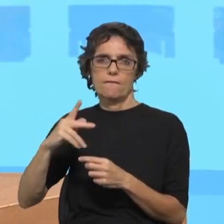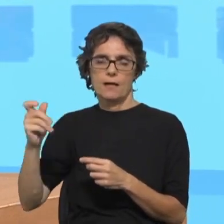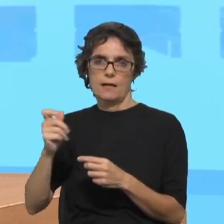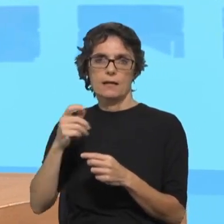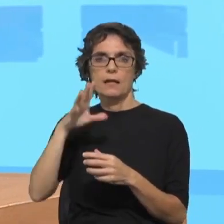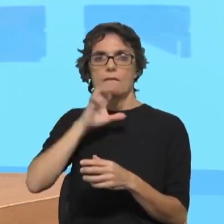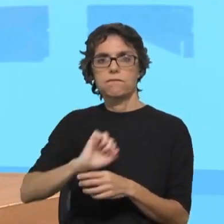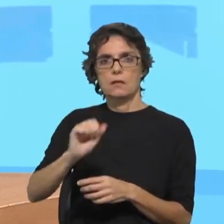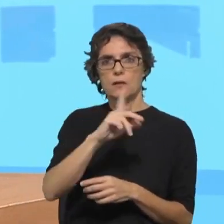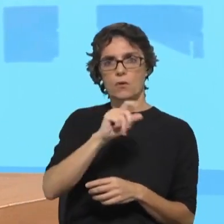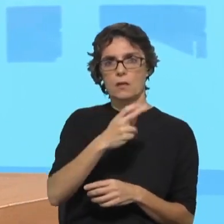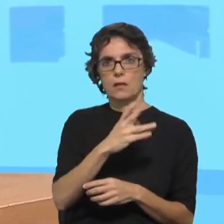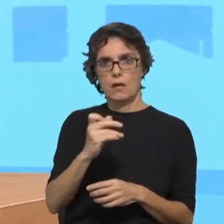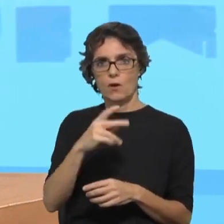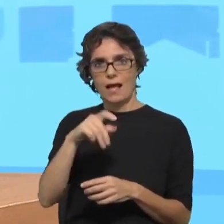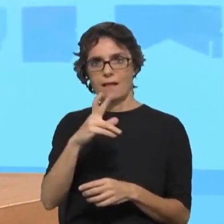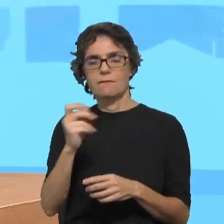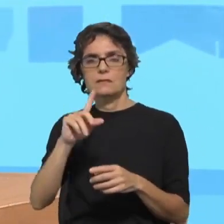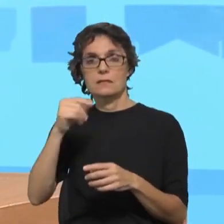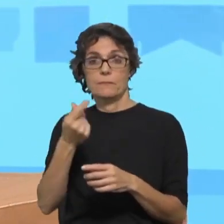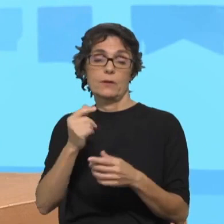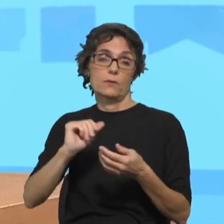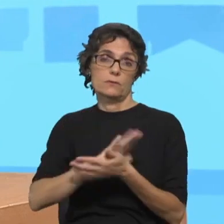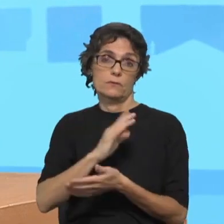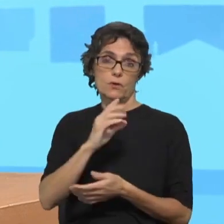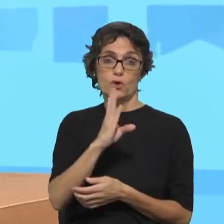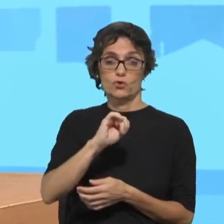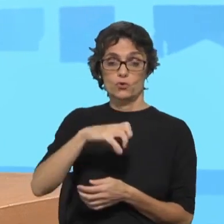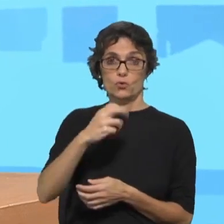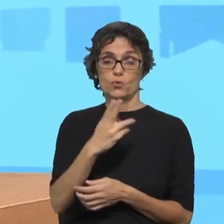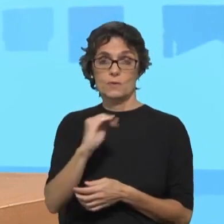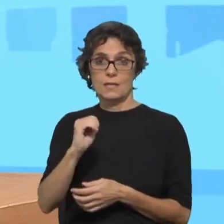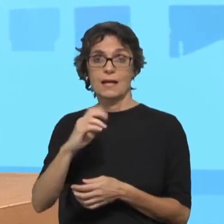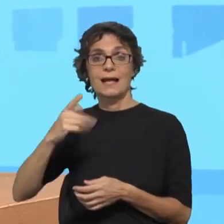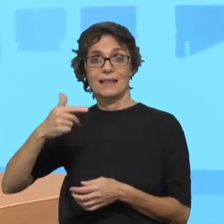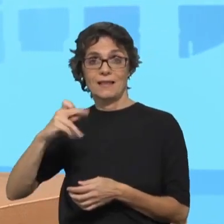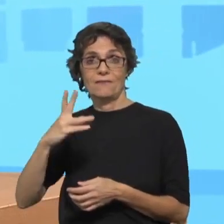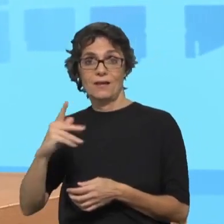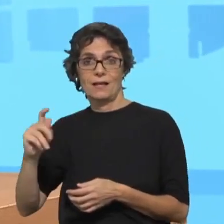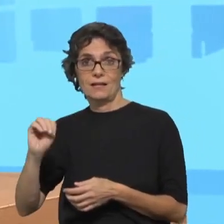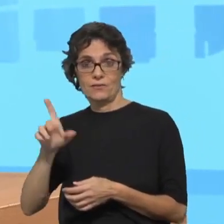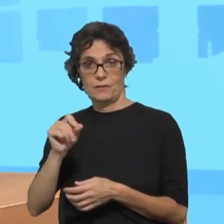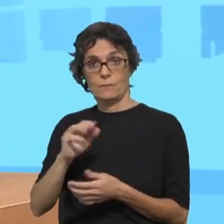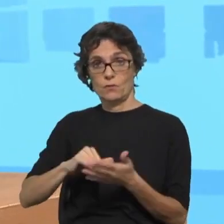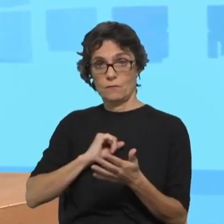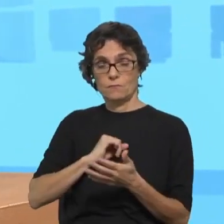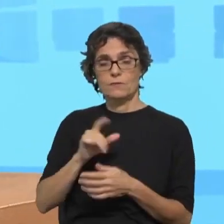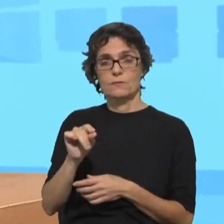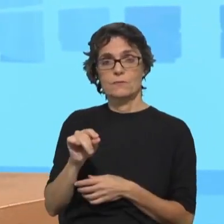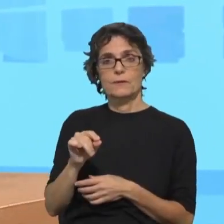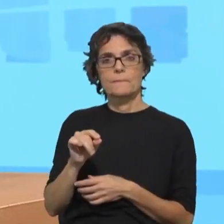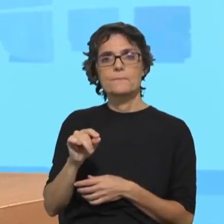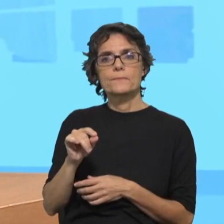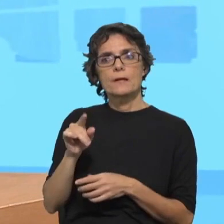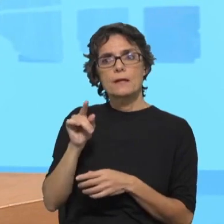conhecida, e do jornalista Miguel Sousa Tavares, meu colega. E o Martim tem que ser tocado por uma graça, que